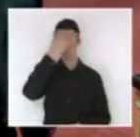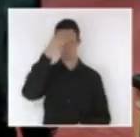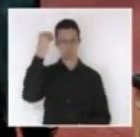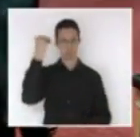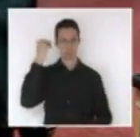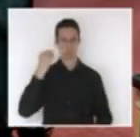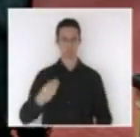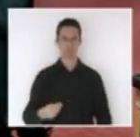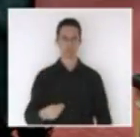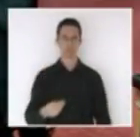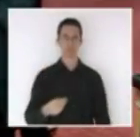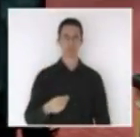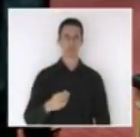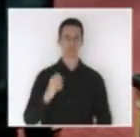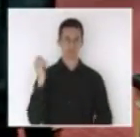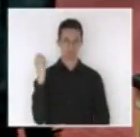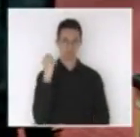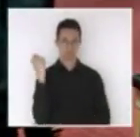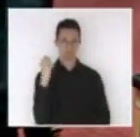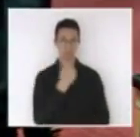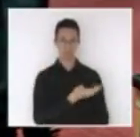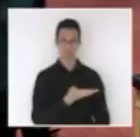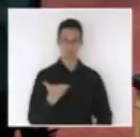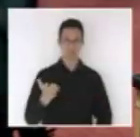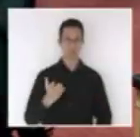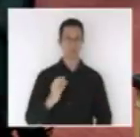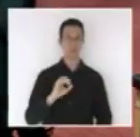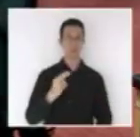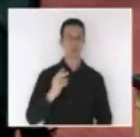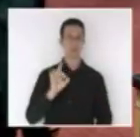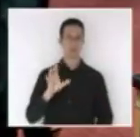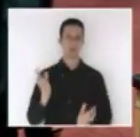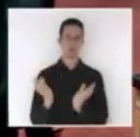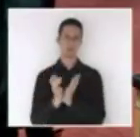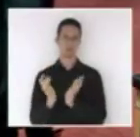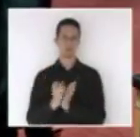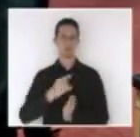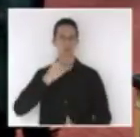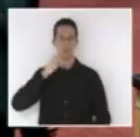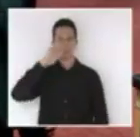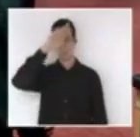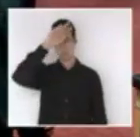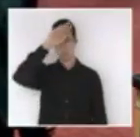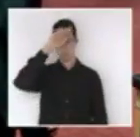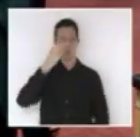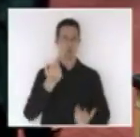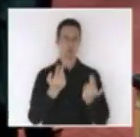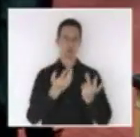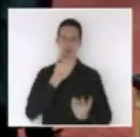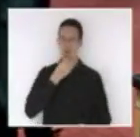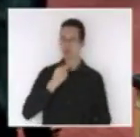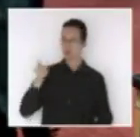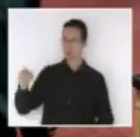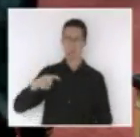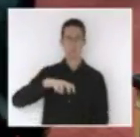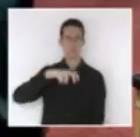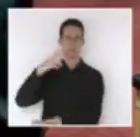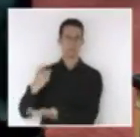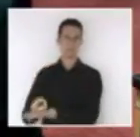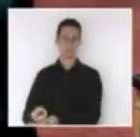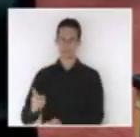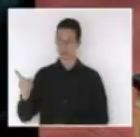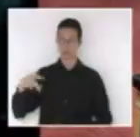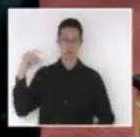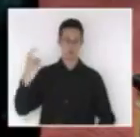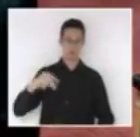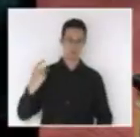Gaúchos bons e altaneiros? Um bando de cachaceiros como esse que aqui passou? A surra que apanhou saindo